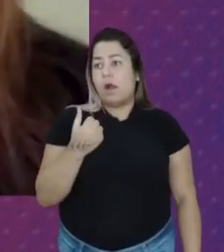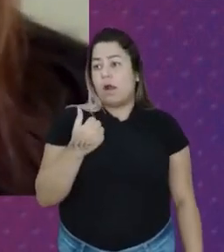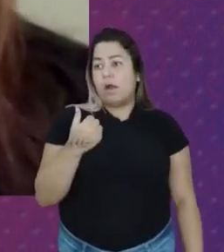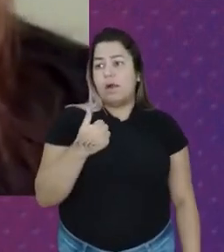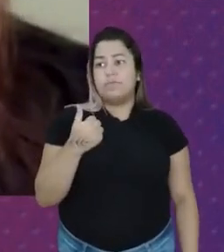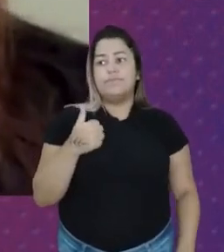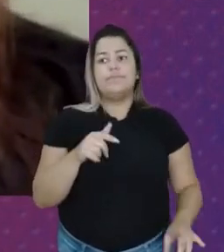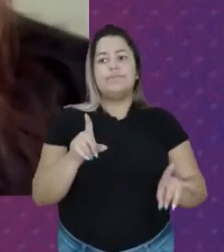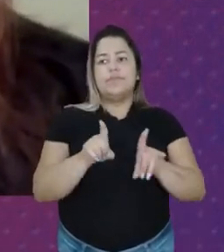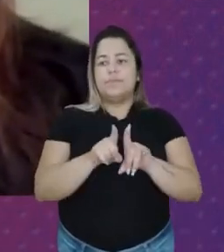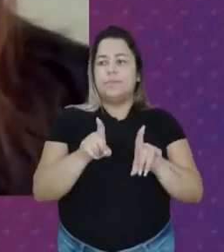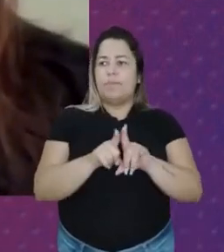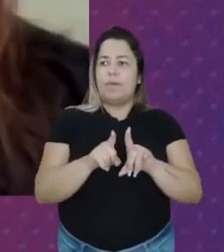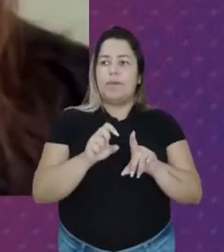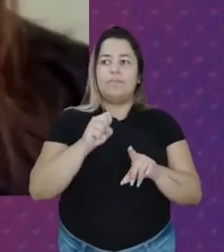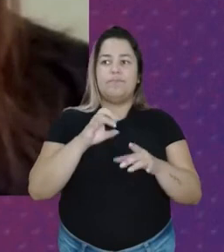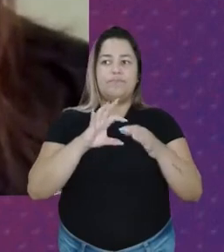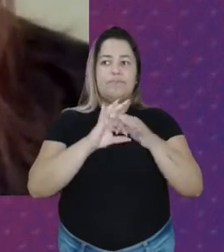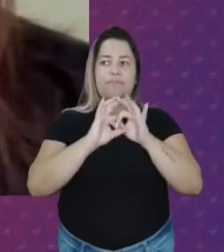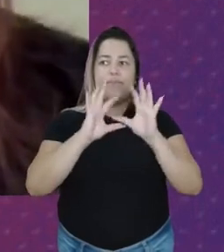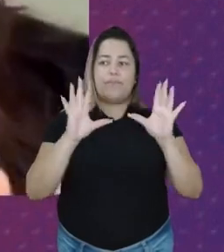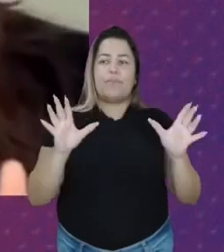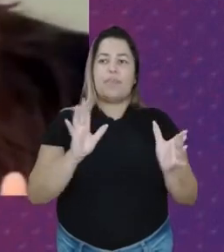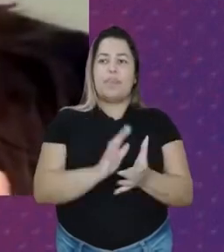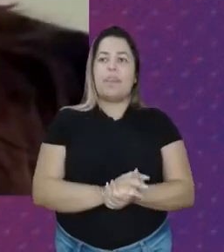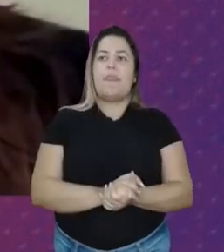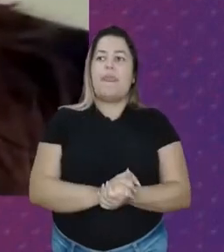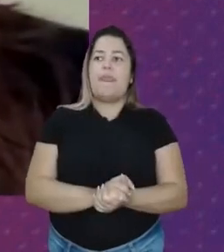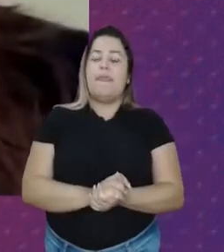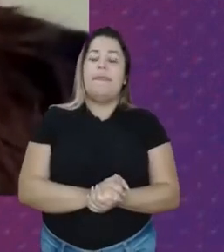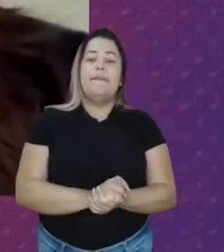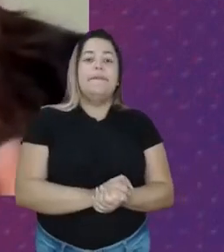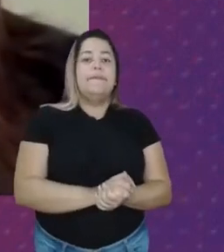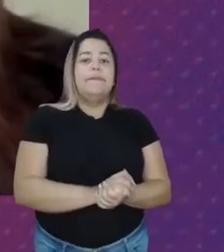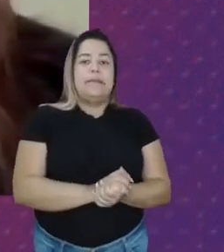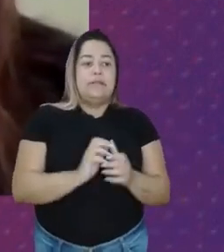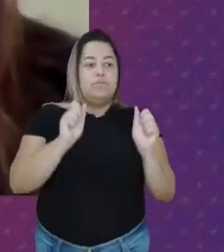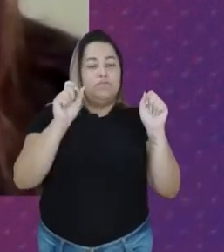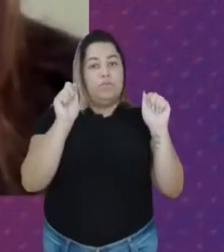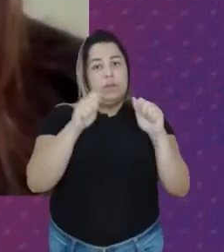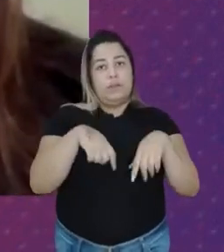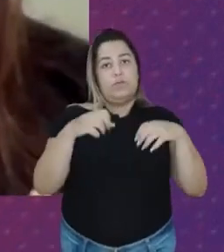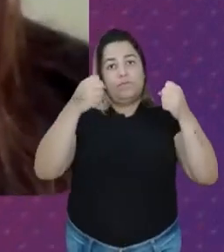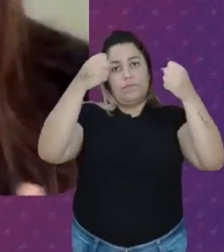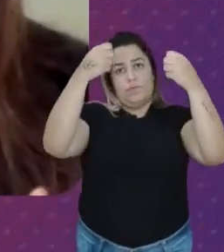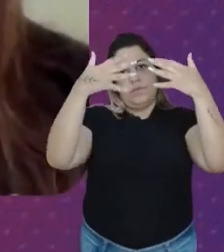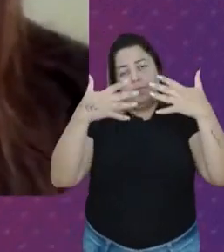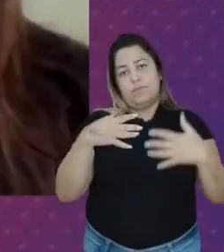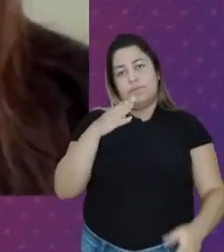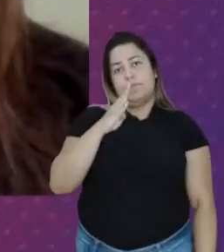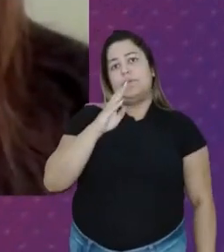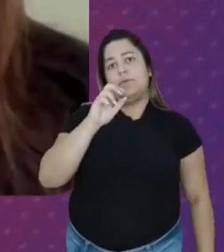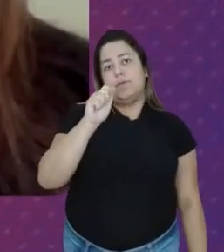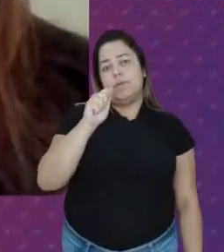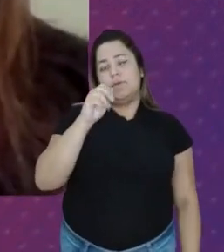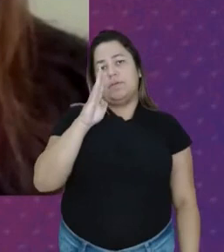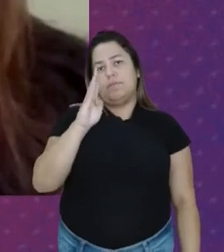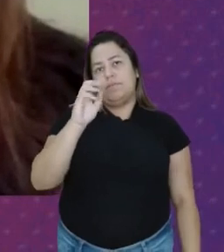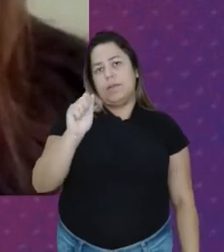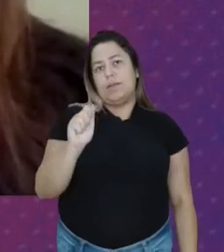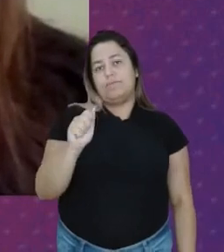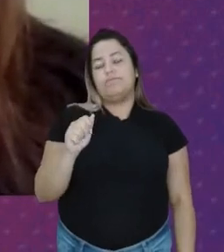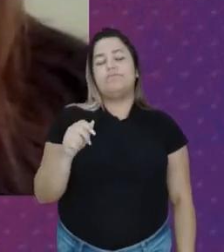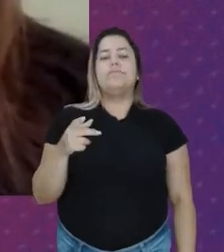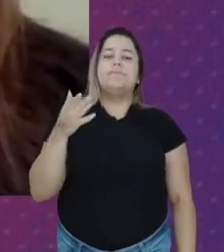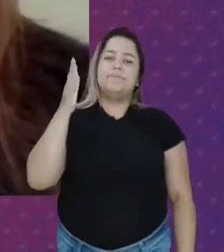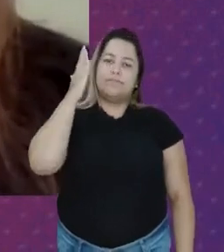se colocar aí para o pleito. Então, eu preciso explicar o beabá para vocês, né? Então, vocês sabem que a